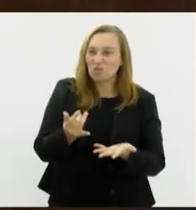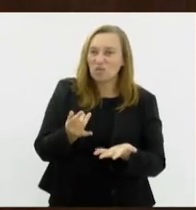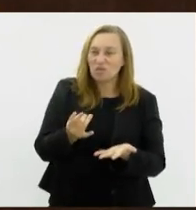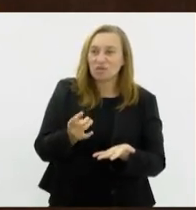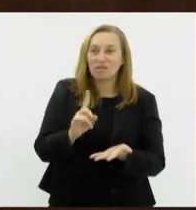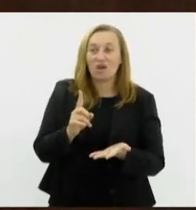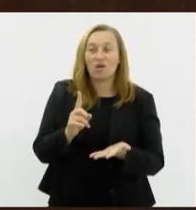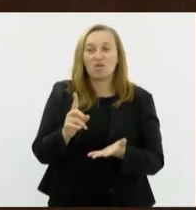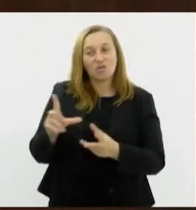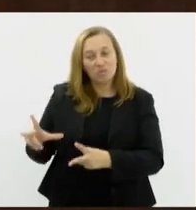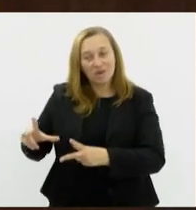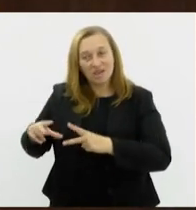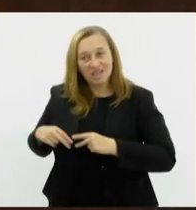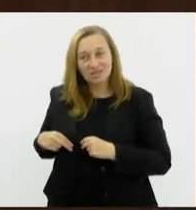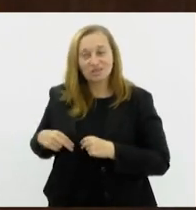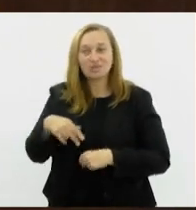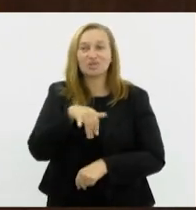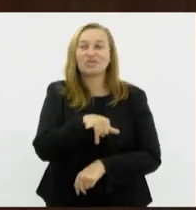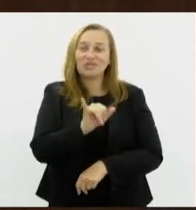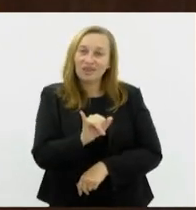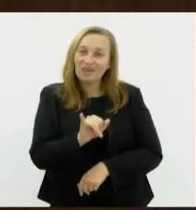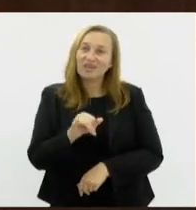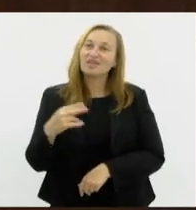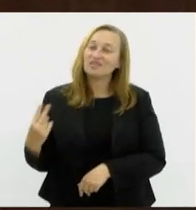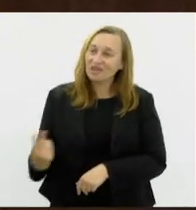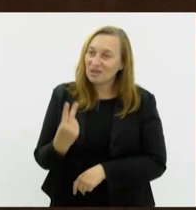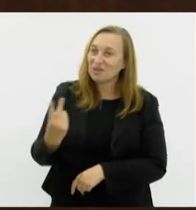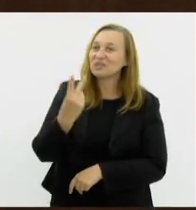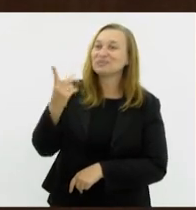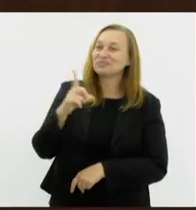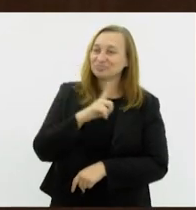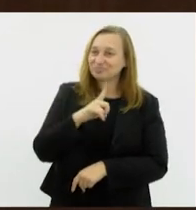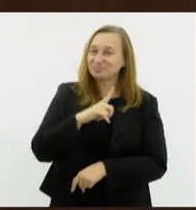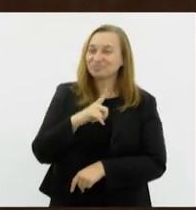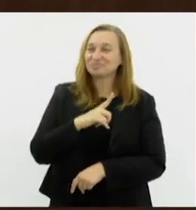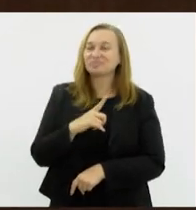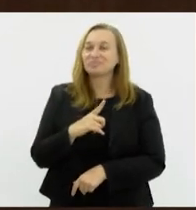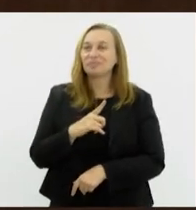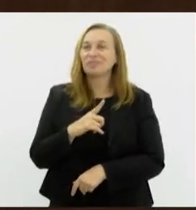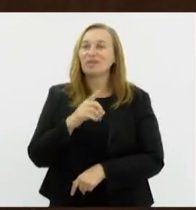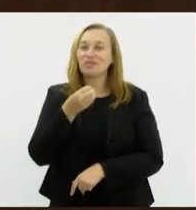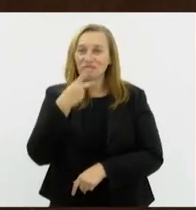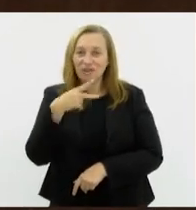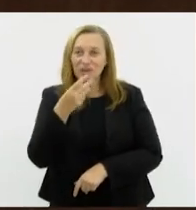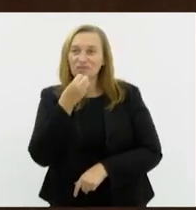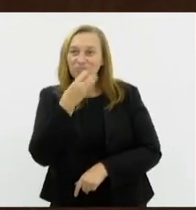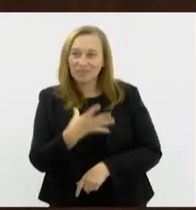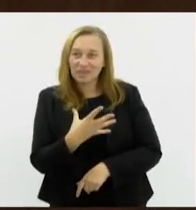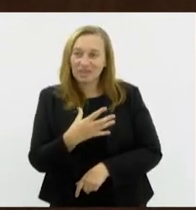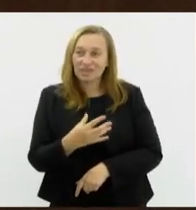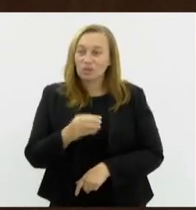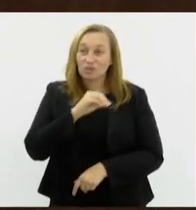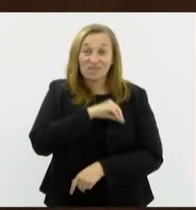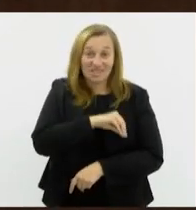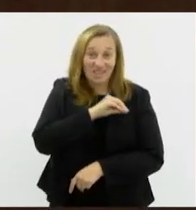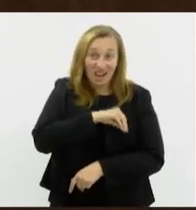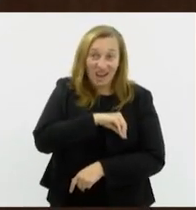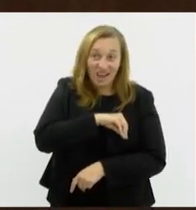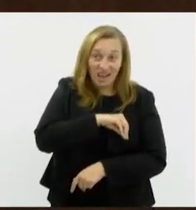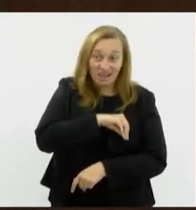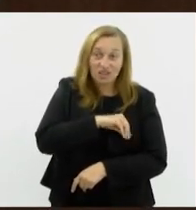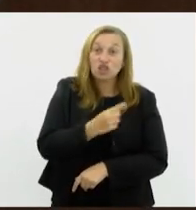Iguaçu. Eu acho que vale a pena realçar, porque, como ele disse muito bem, o salário de